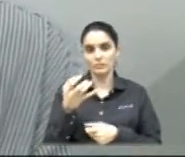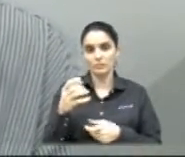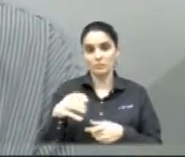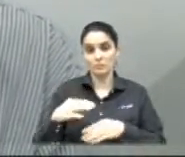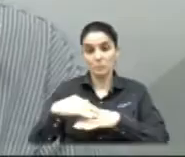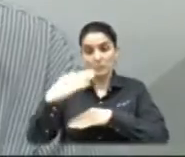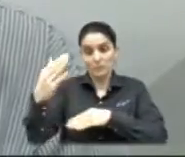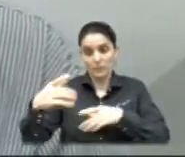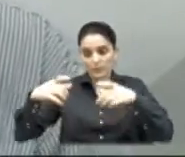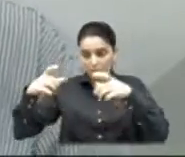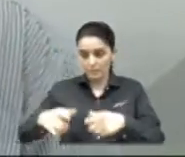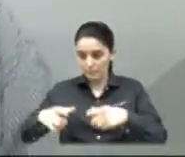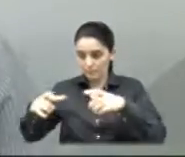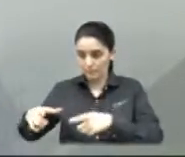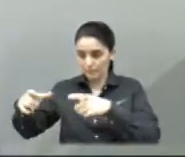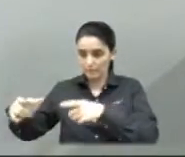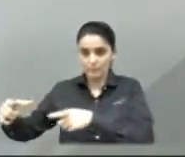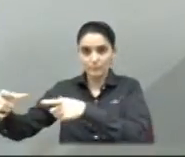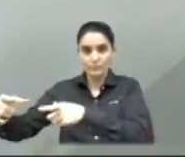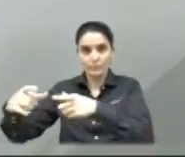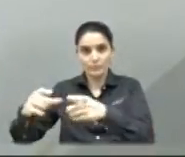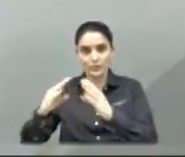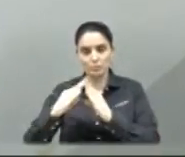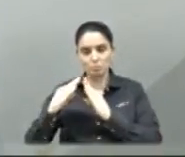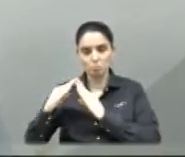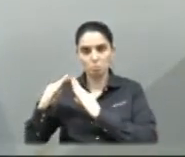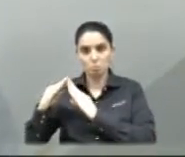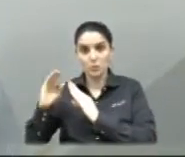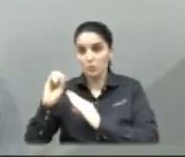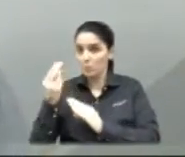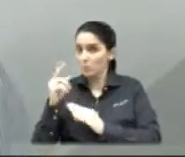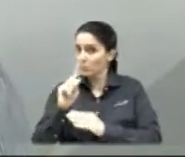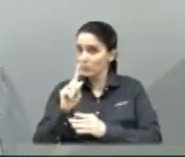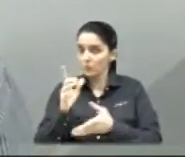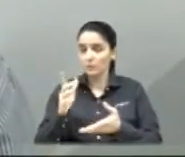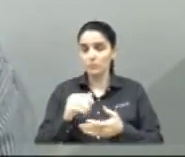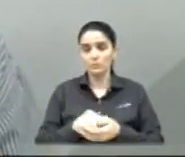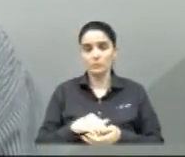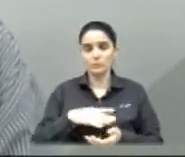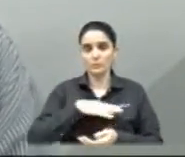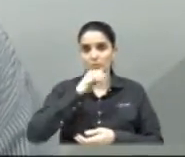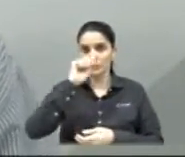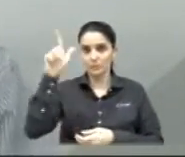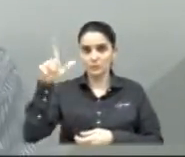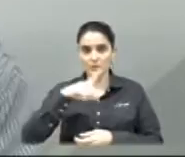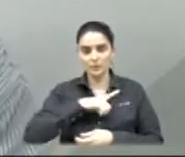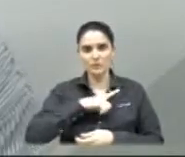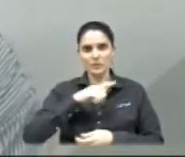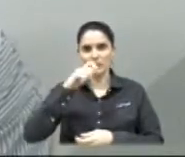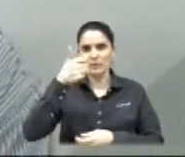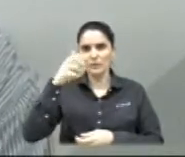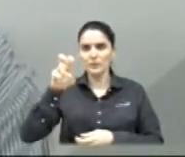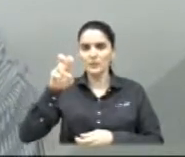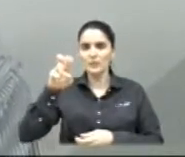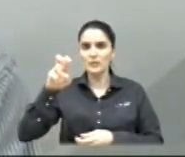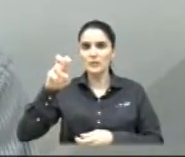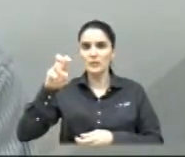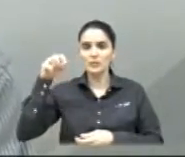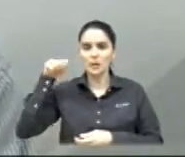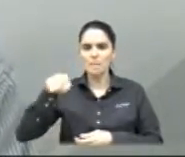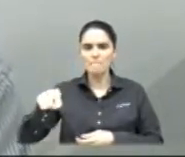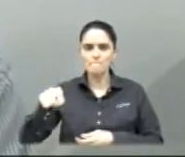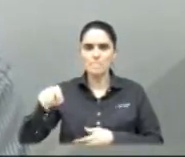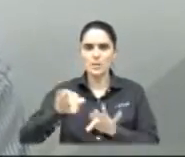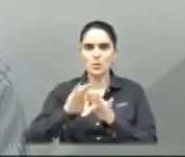não. Eu acho que é uma área realmente muito importante. E Limeira tem 15 mil famílias inscritas